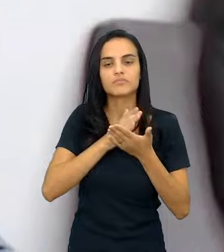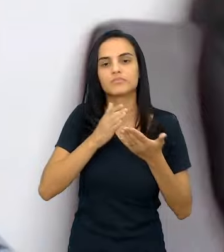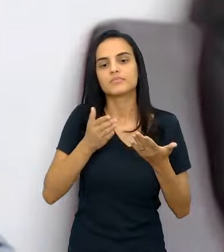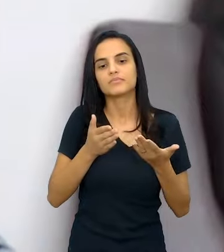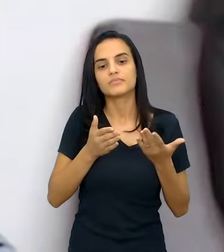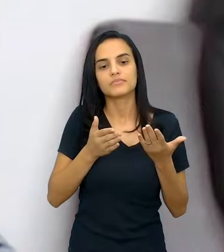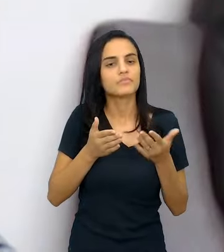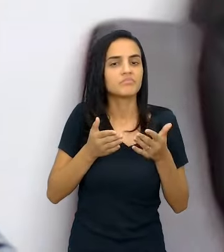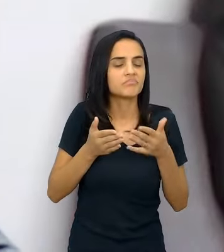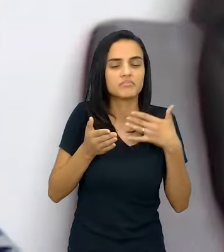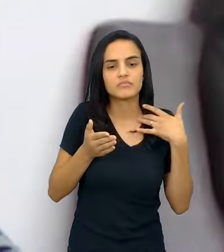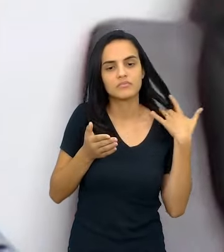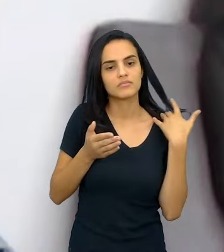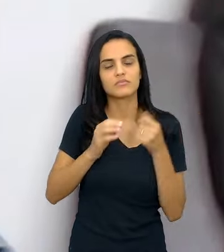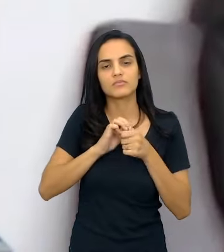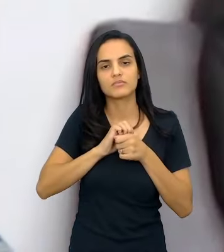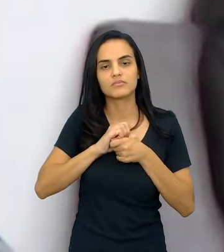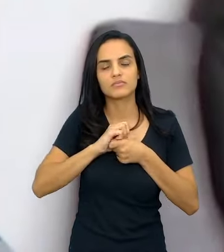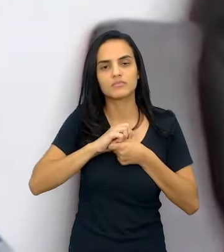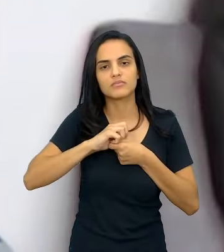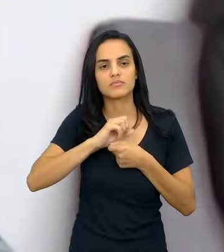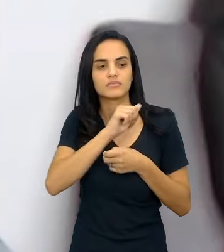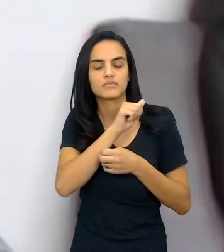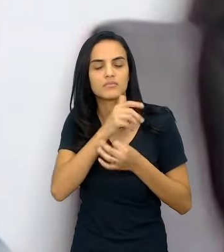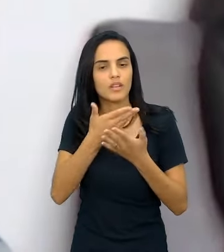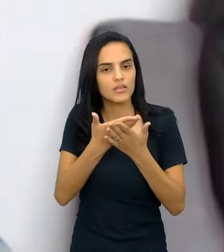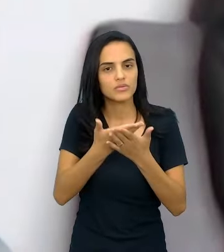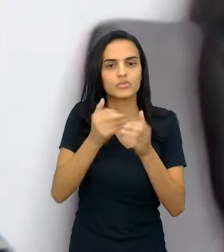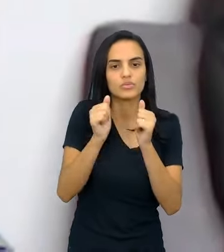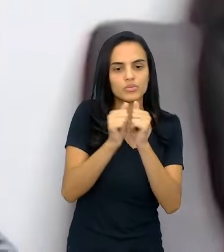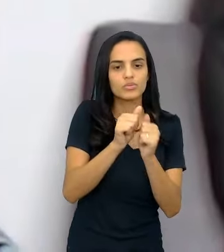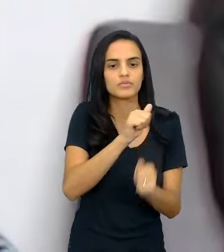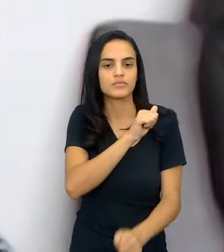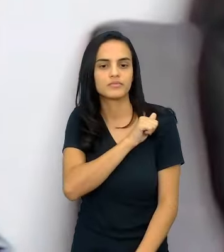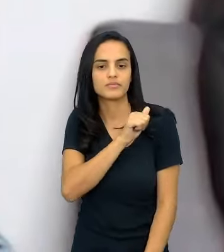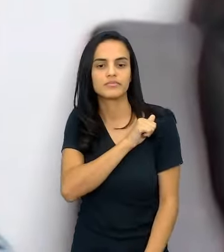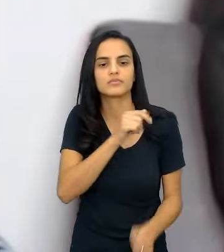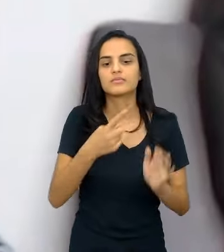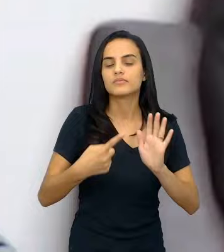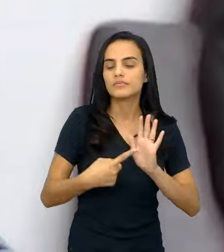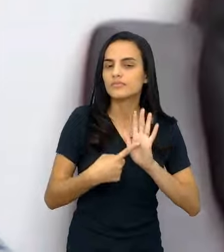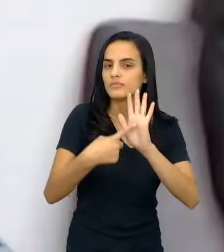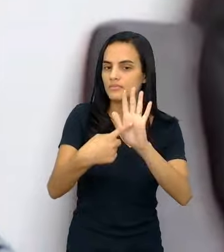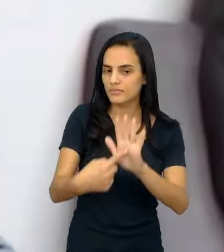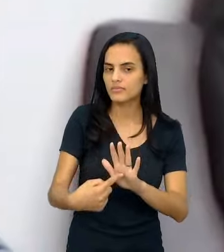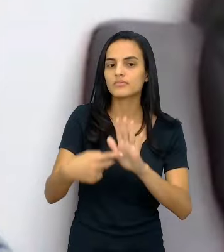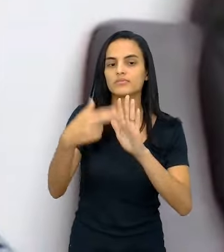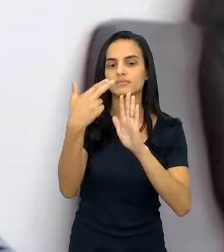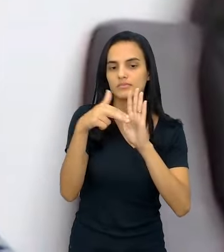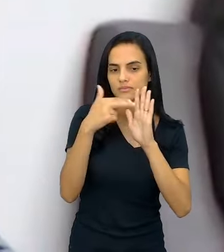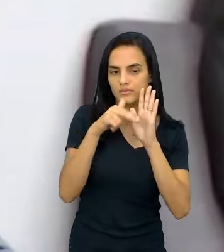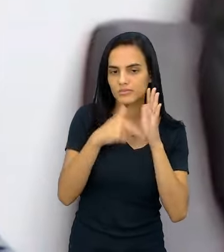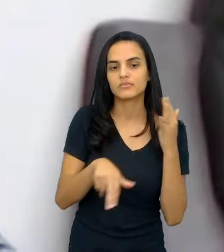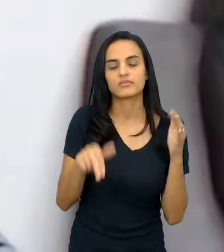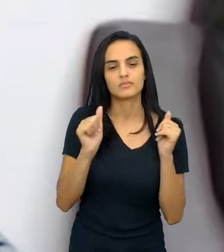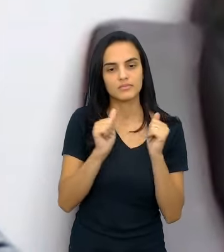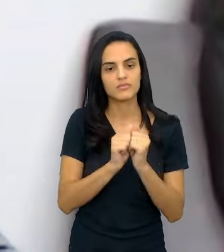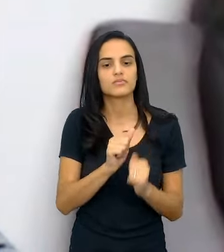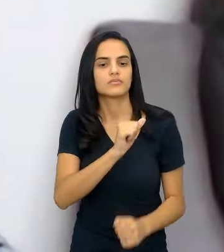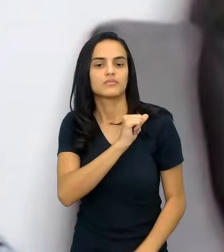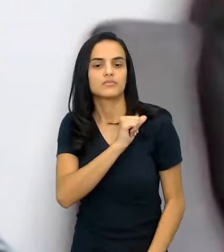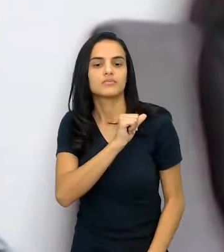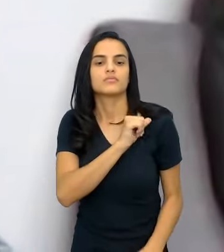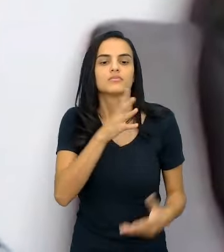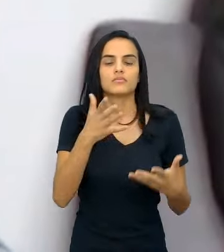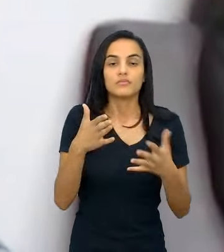montem grupos de estudos nas vossas escolas com os colegas, tragam registro dos estudantes, né?